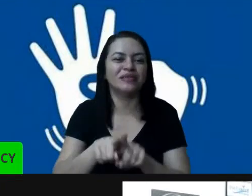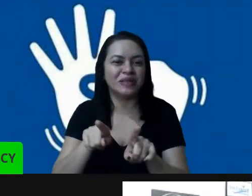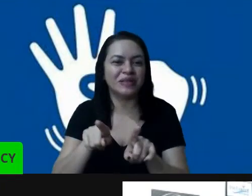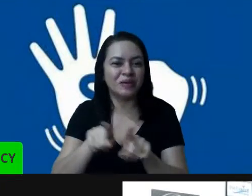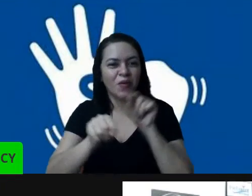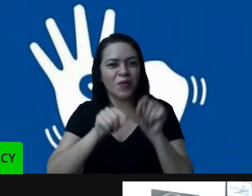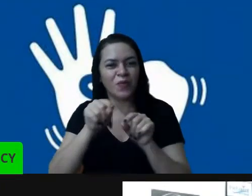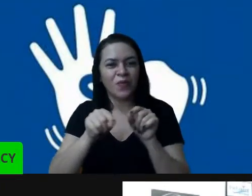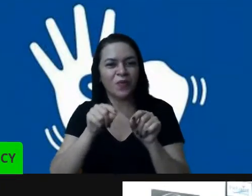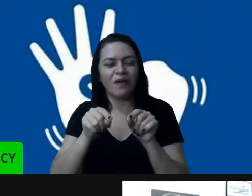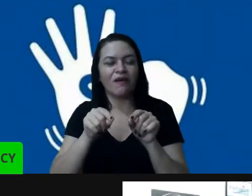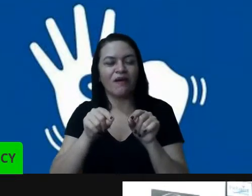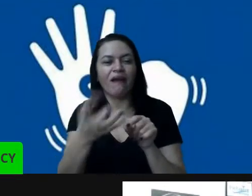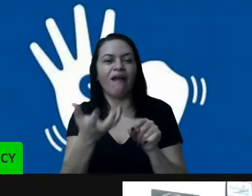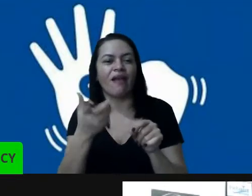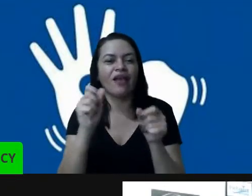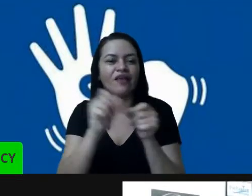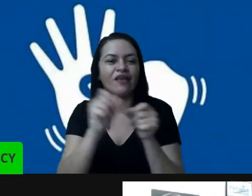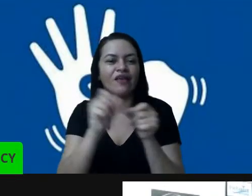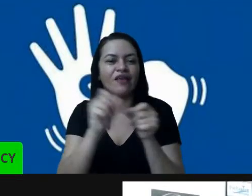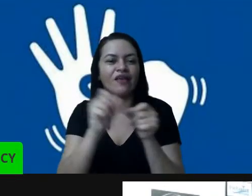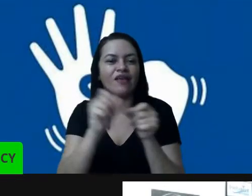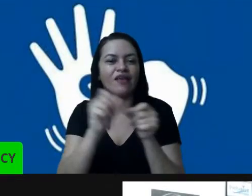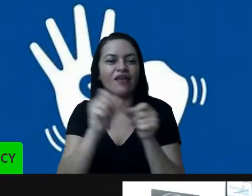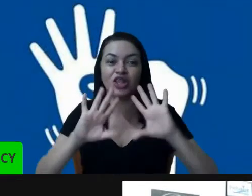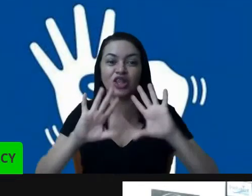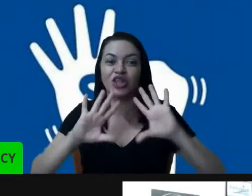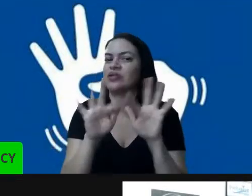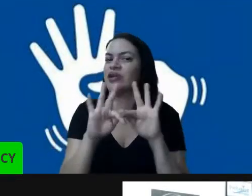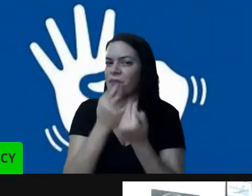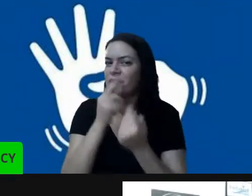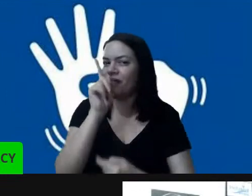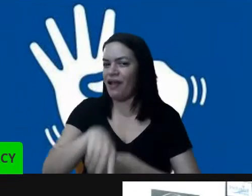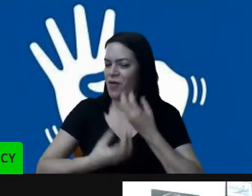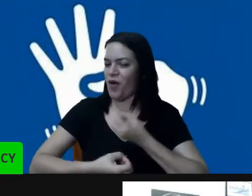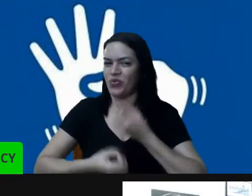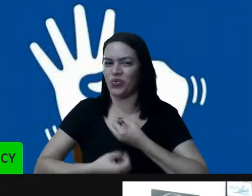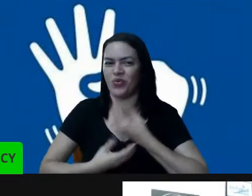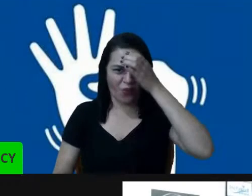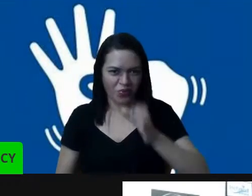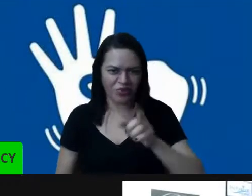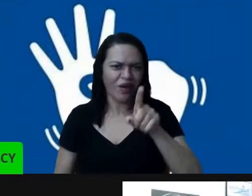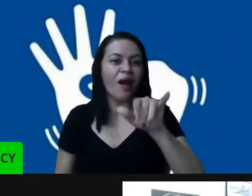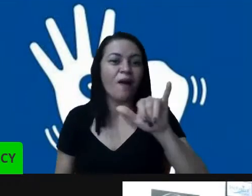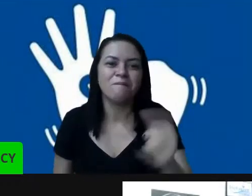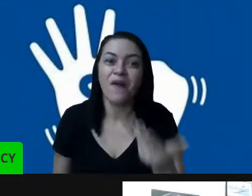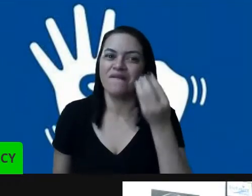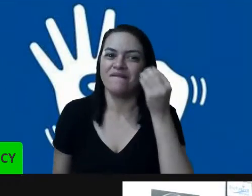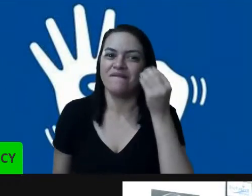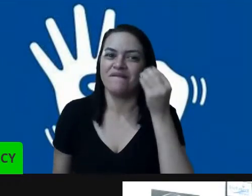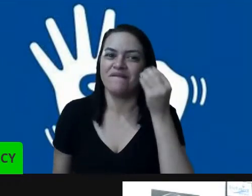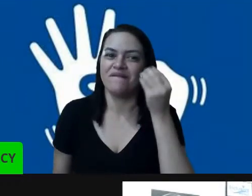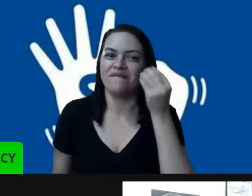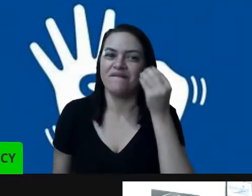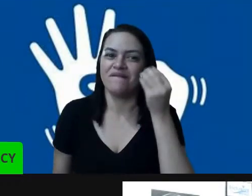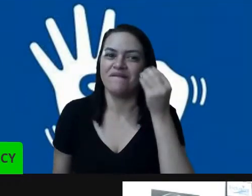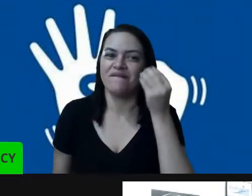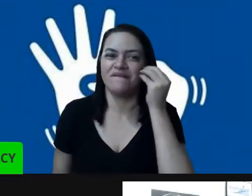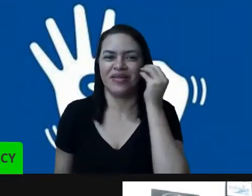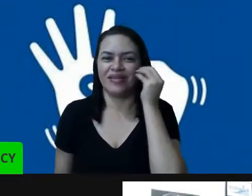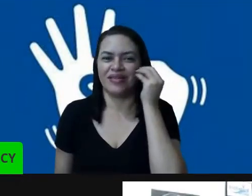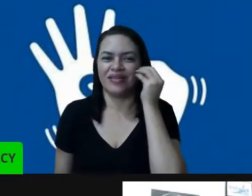fazer, botar a família toda para ser produtor. Então, aproveita, que é assim, eu indico,